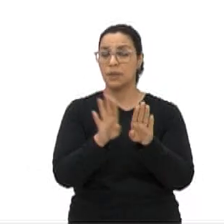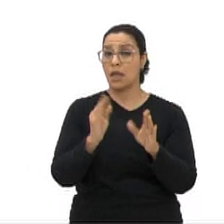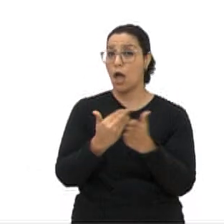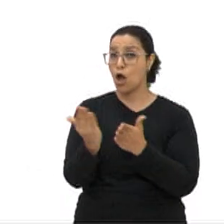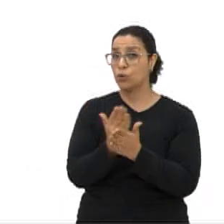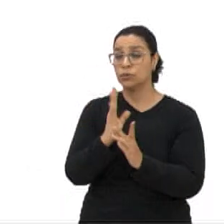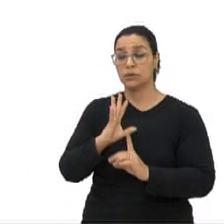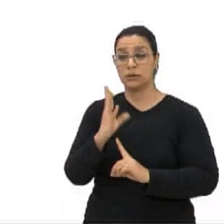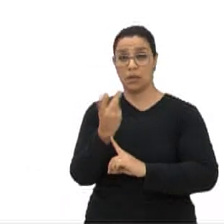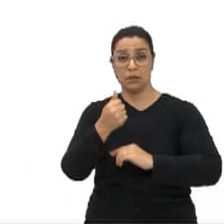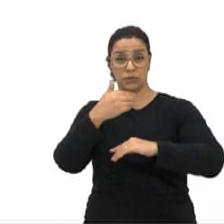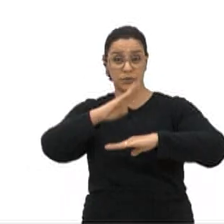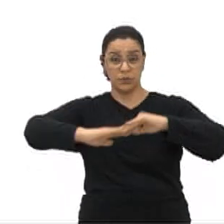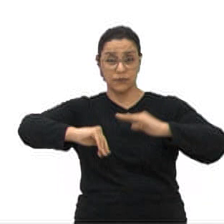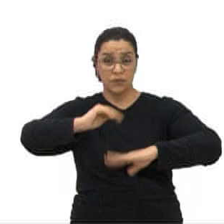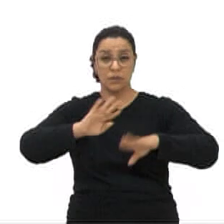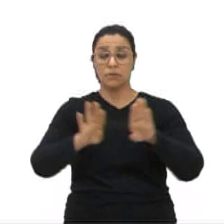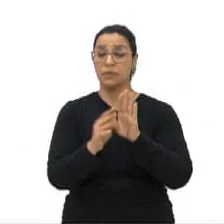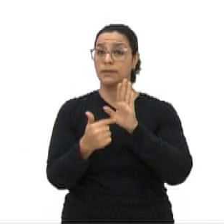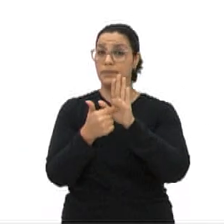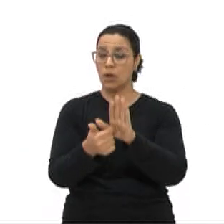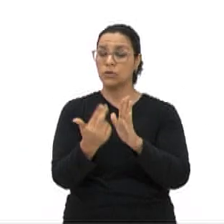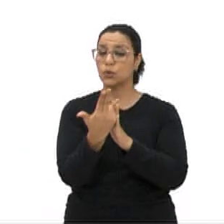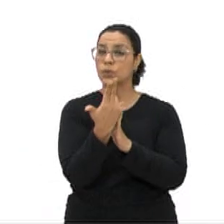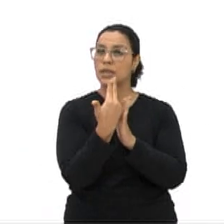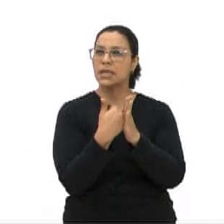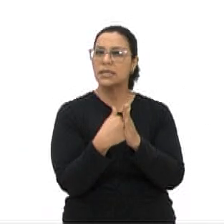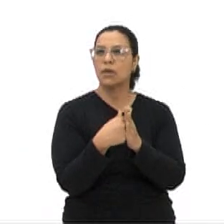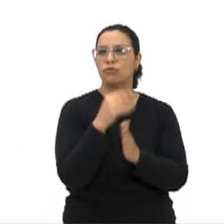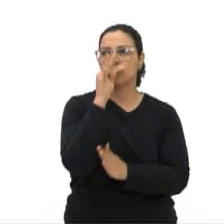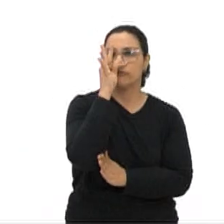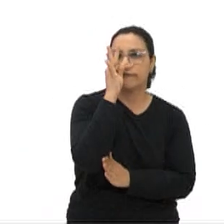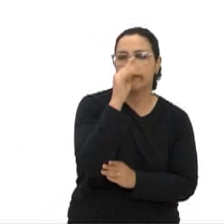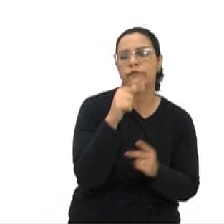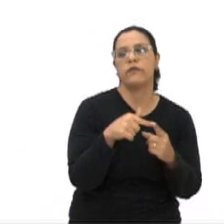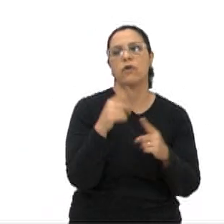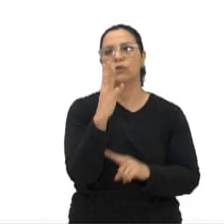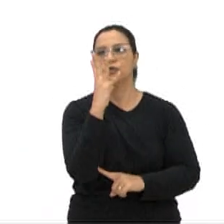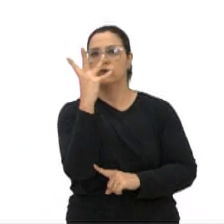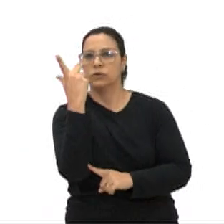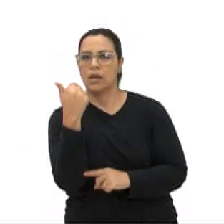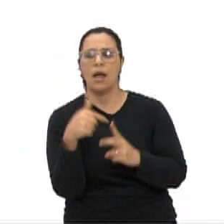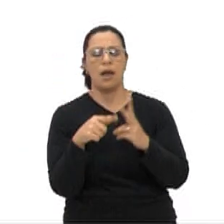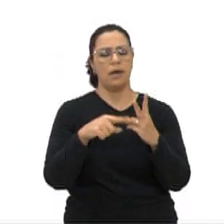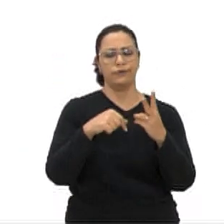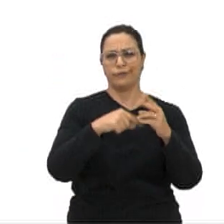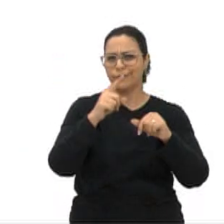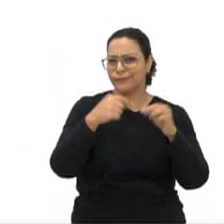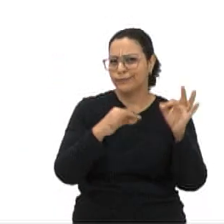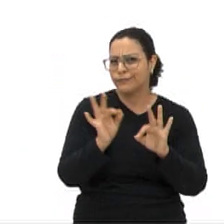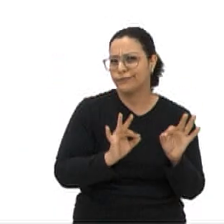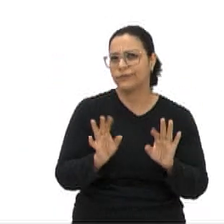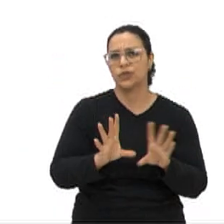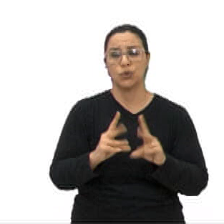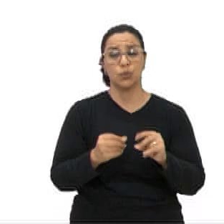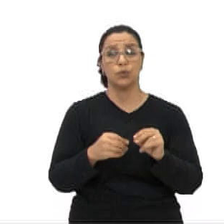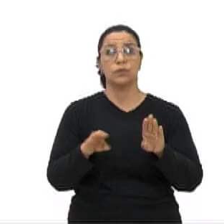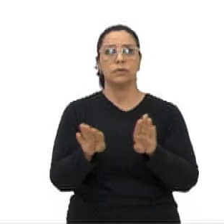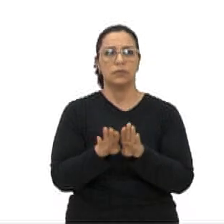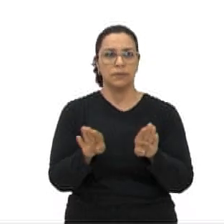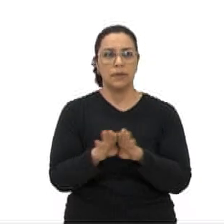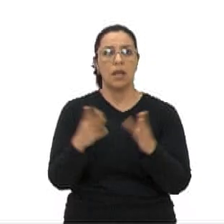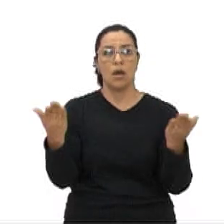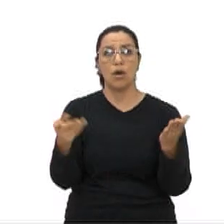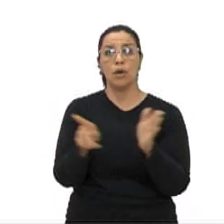artistas que vão trabalhar a desenho de plantas, de flores, tá? E assim vai, quanto